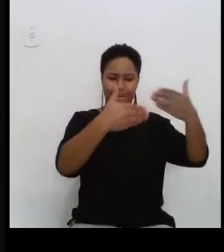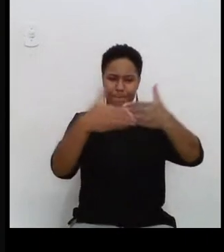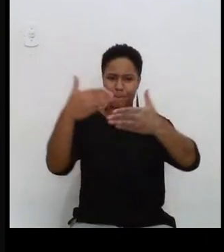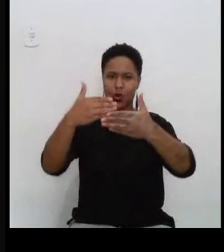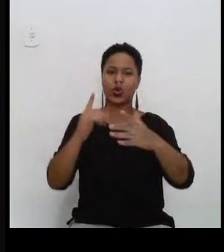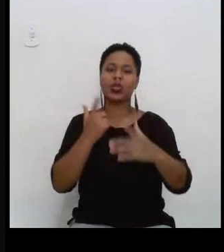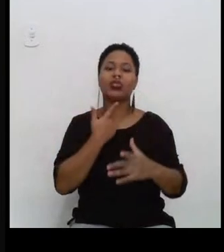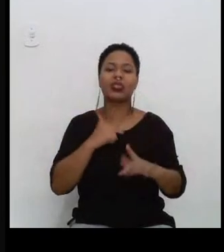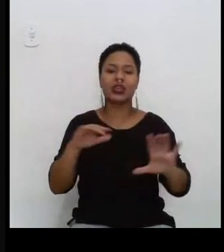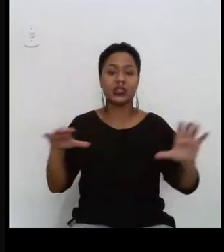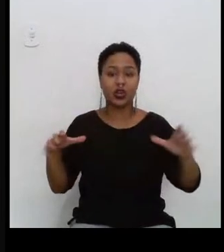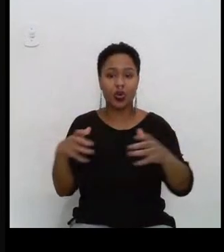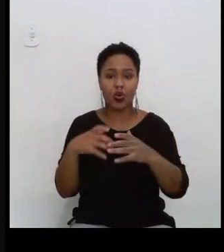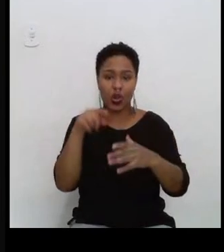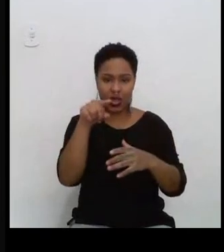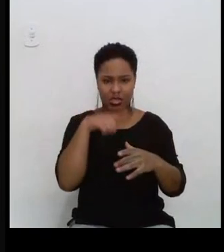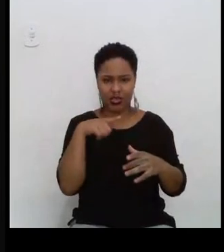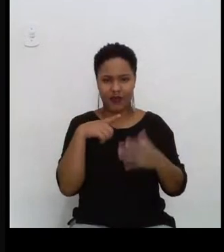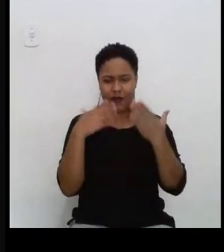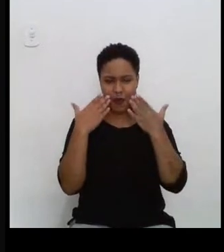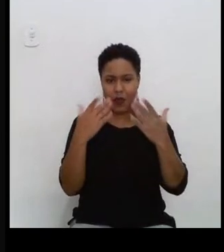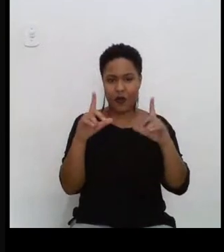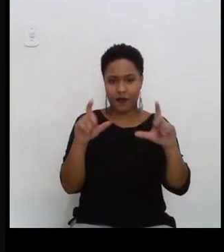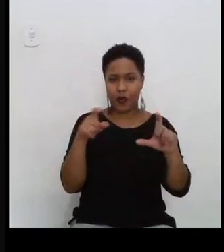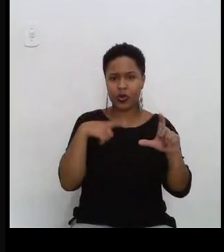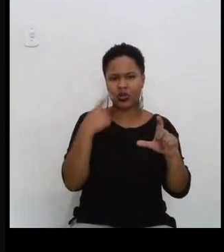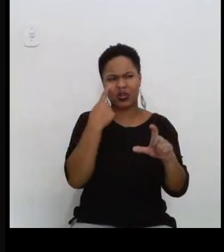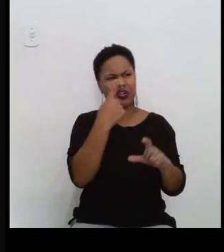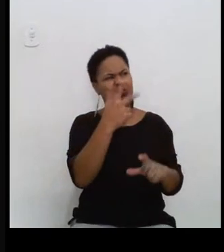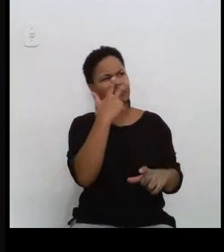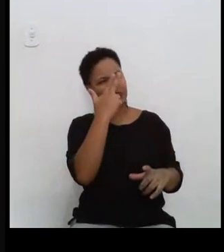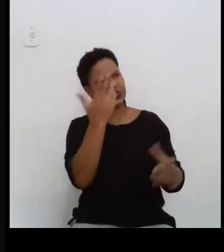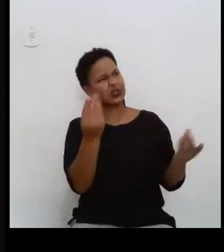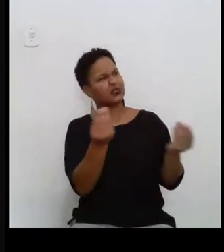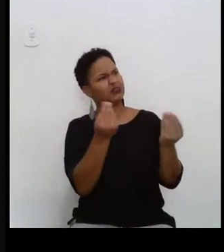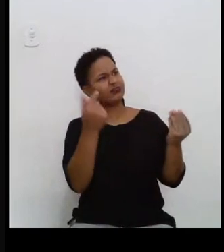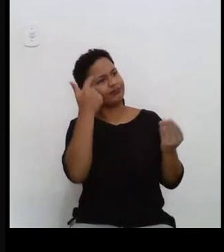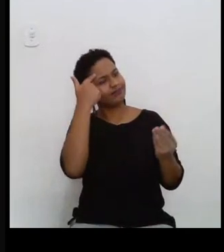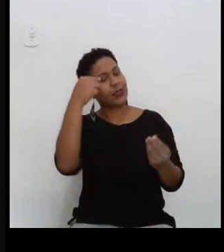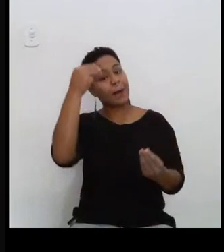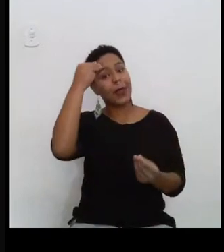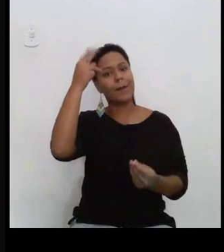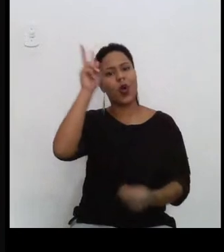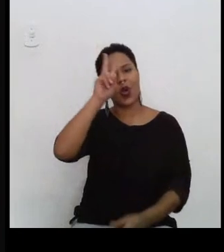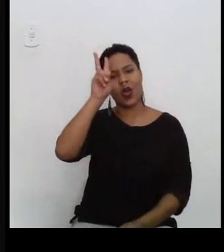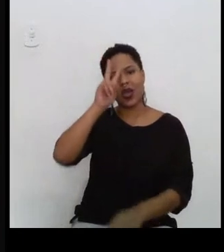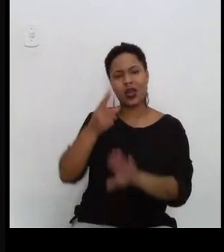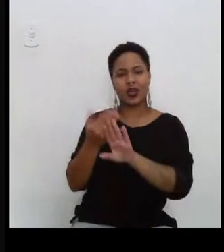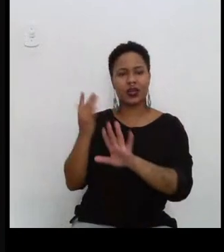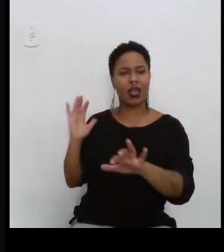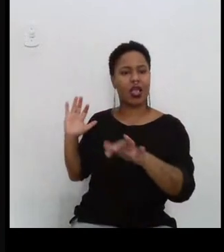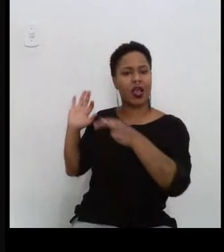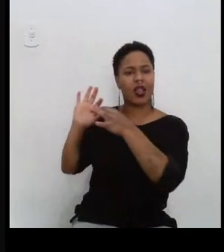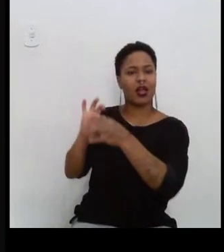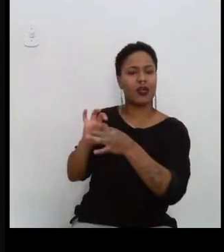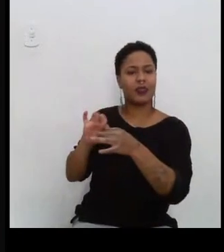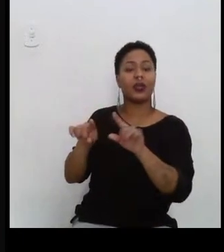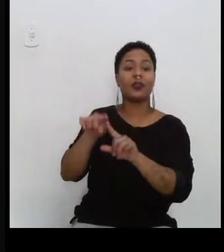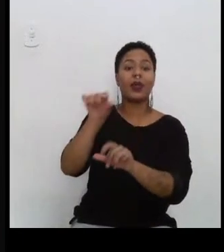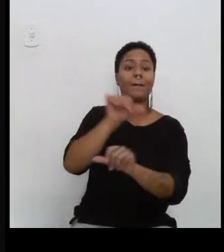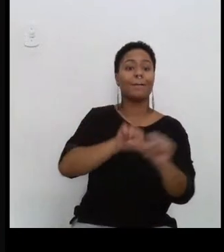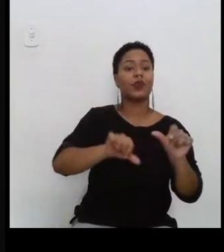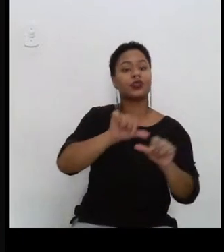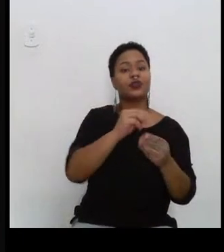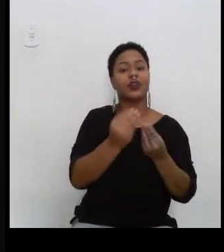no genera una reflexión no mesmo é molhado e que hum quadra e modifica a sua cana não questionei